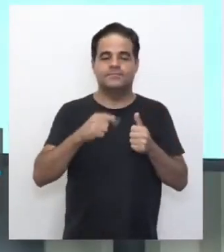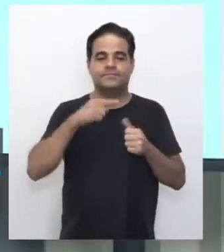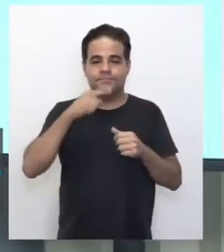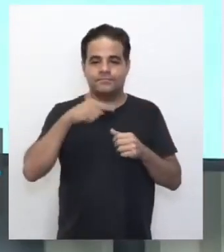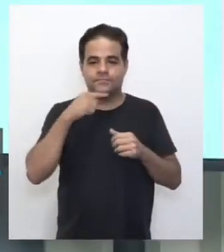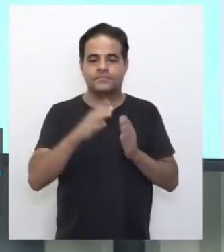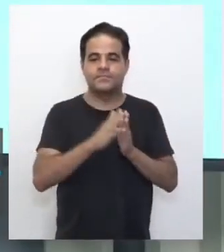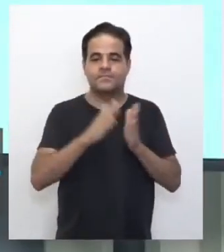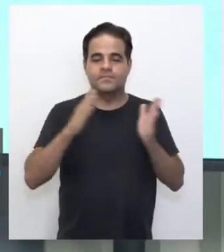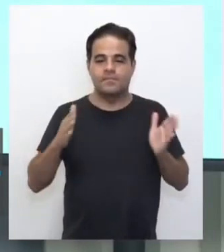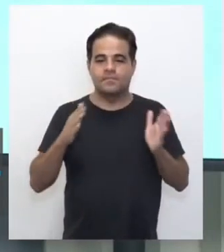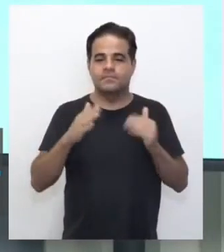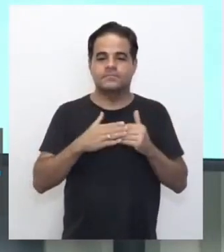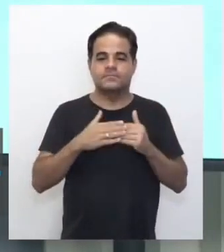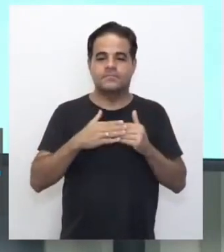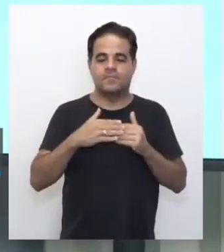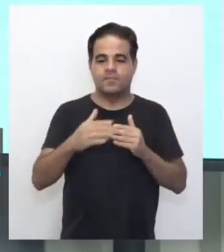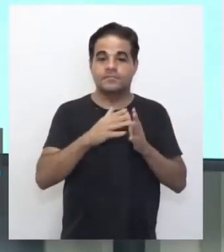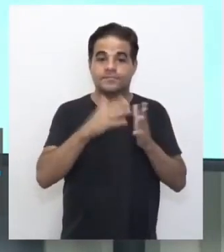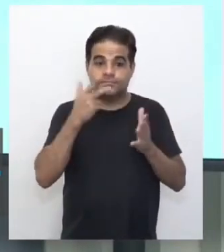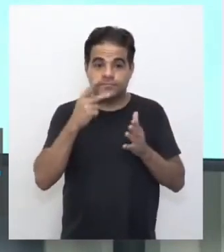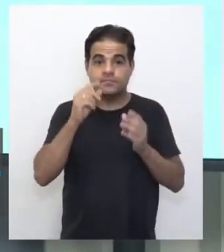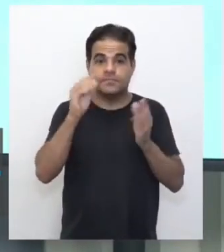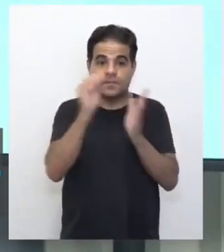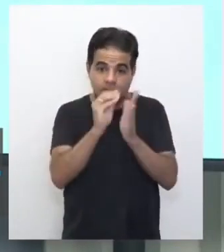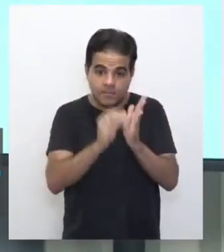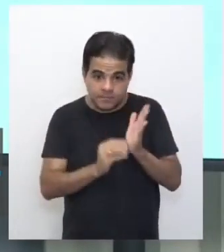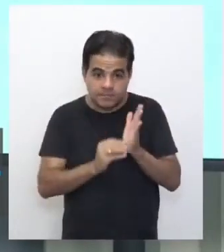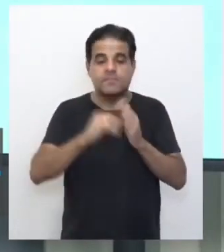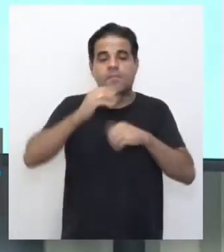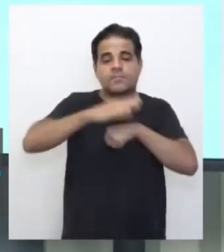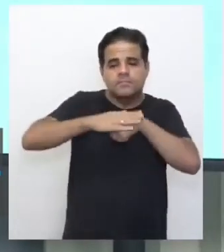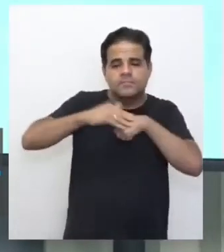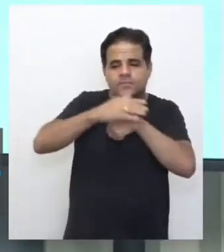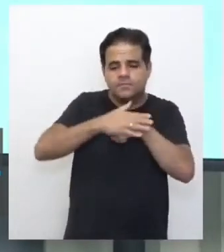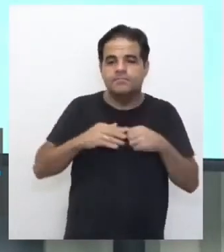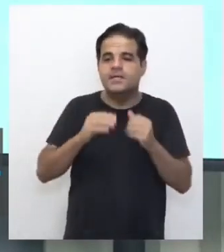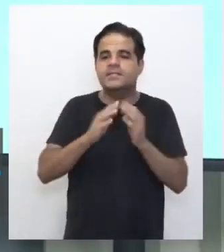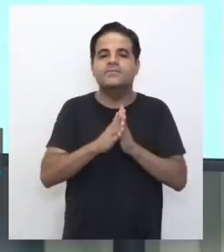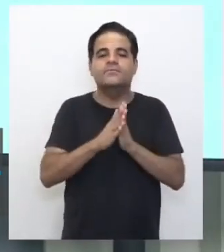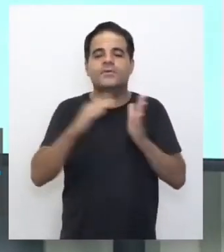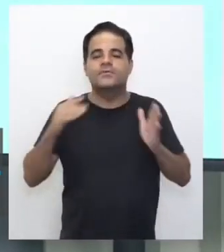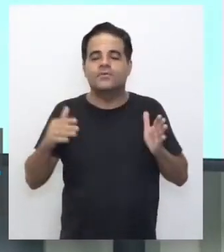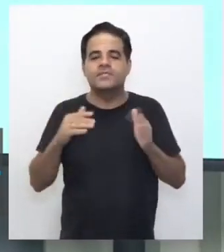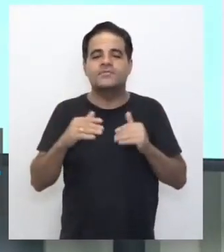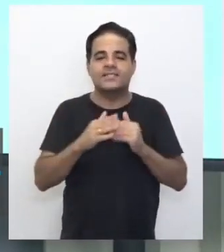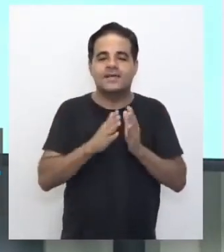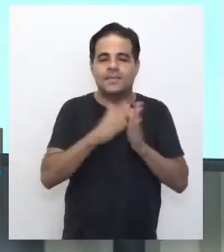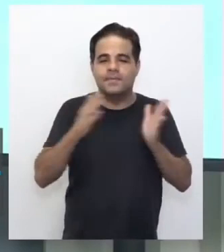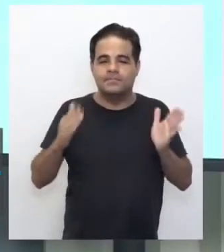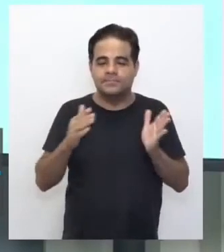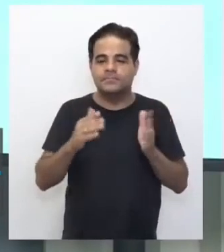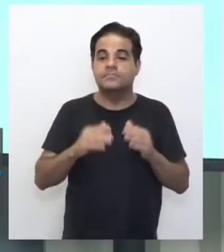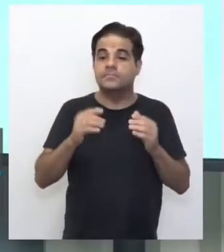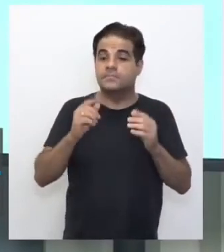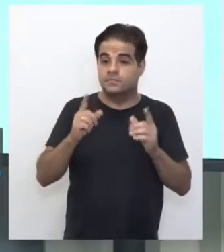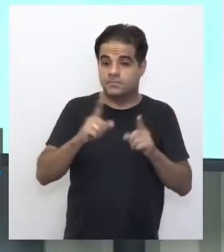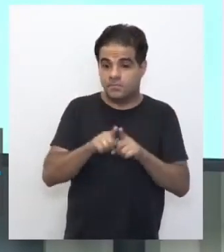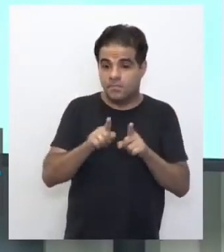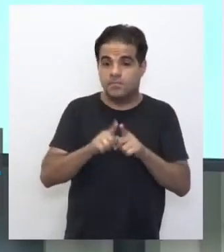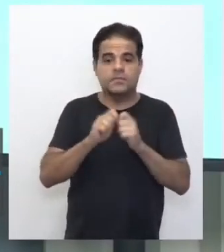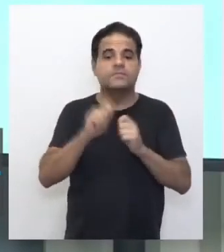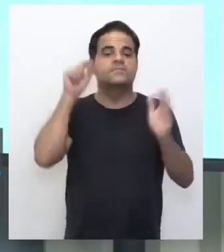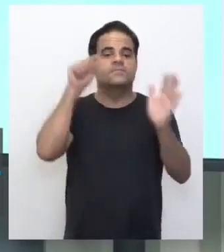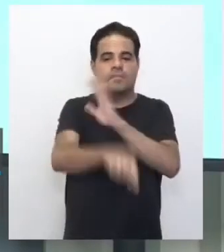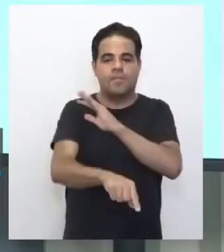assim, no anúncio já dá para perceber a questão de afinidade, de carinho, a forma como descreve, tanto que eu ia fazer uma